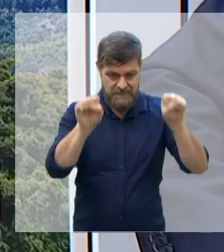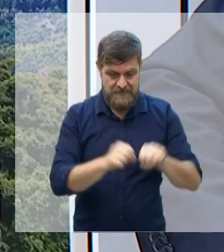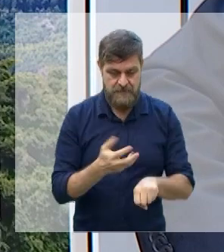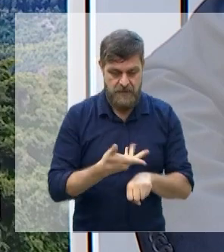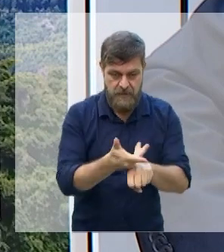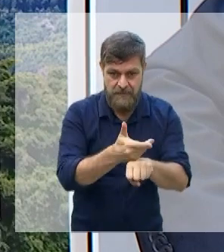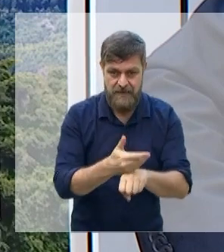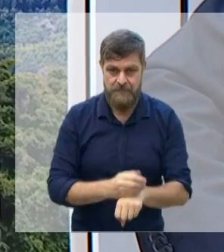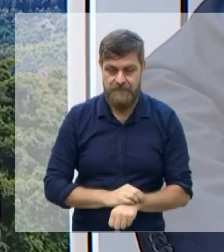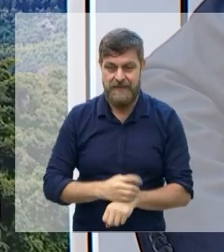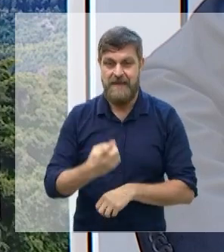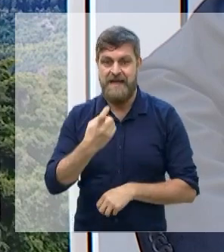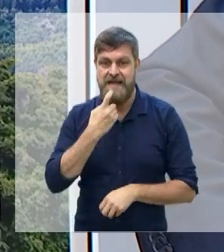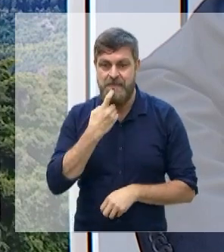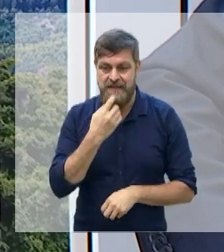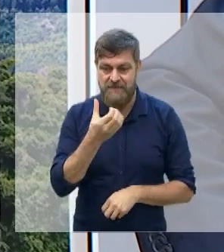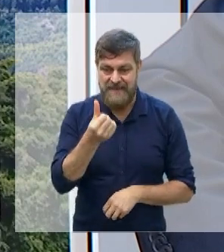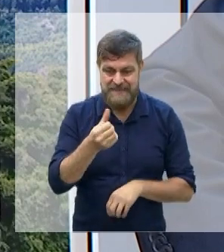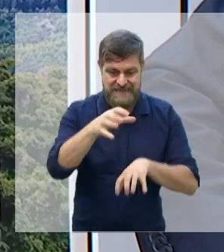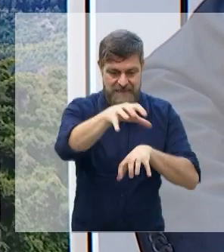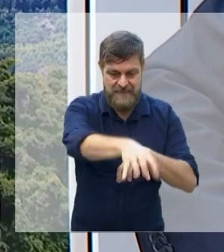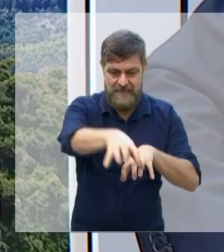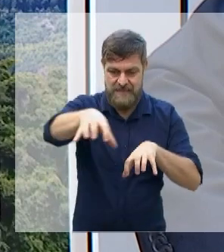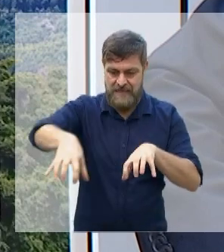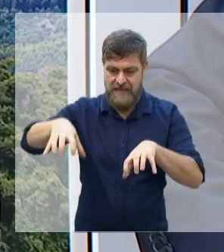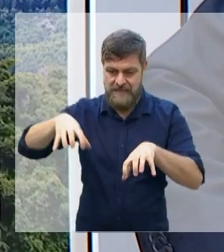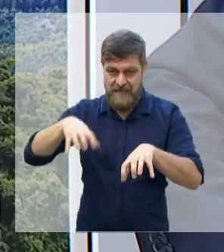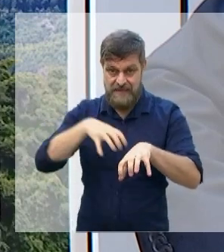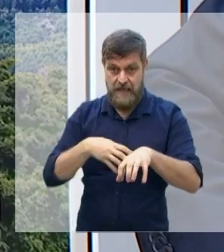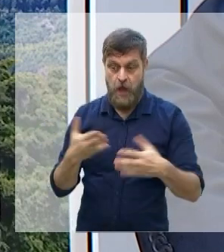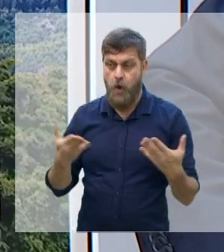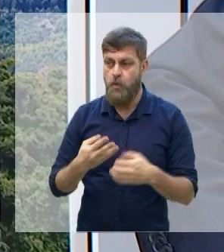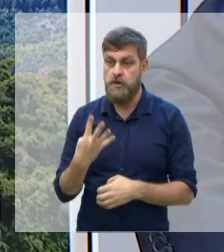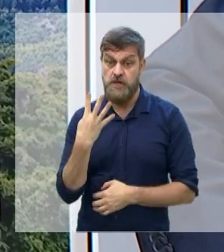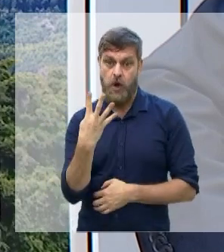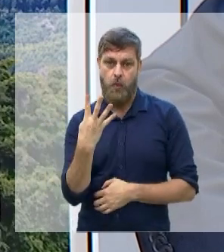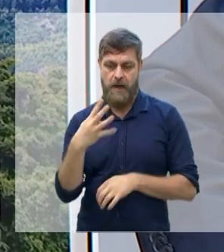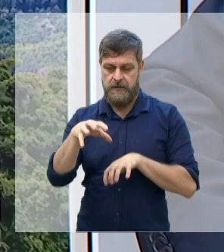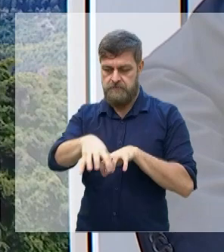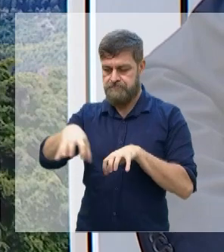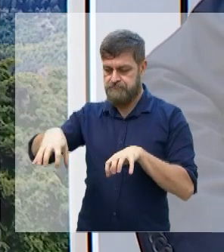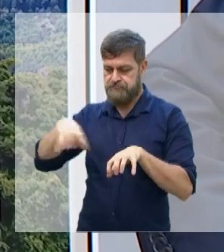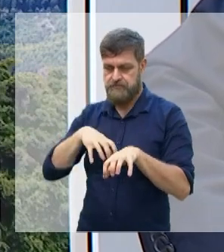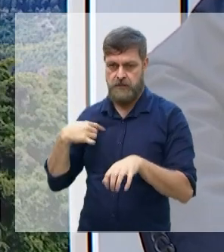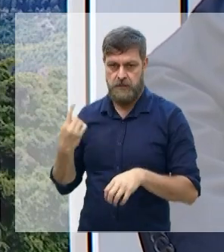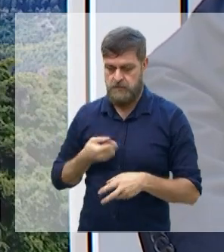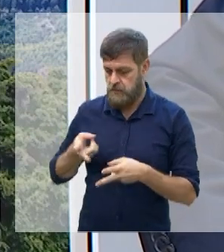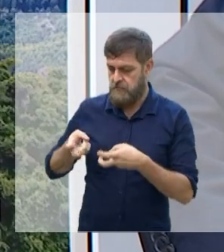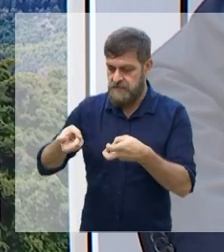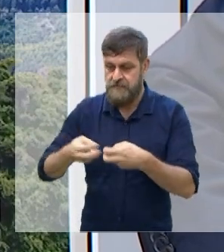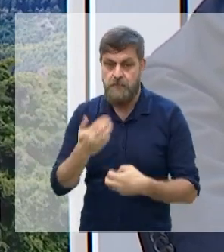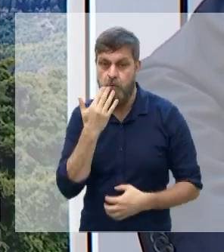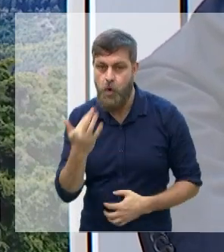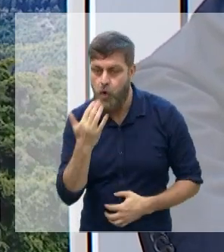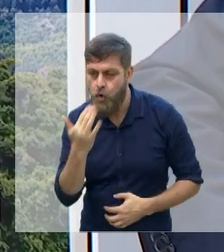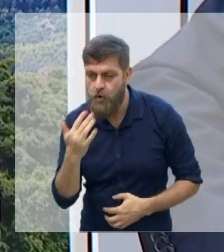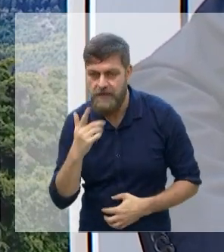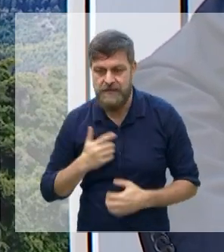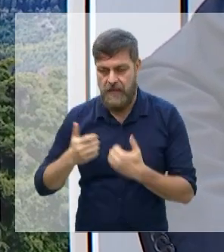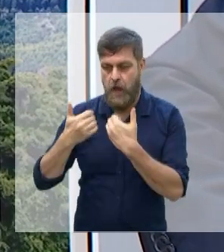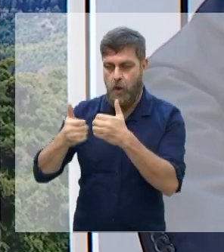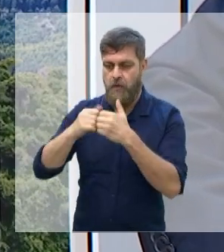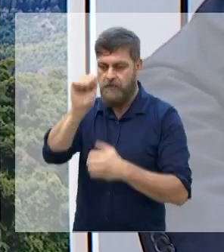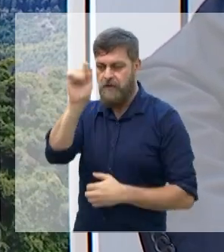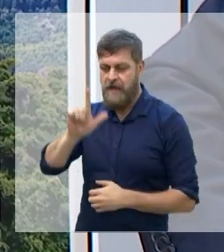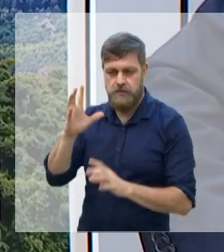divididas em seis não mais 4 como é hoje hoje nós identificamos as áreas até pelas cores né tem um ônibus